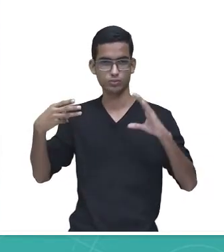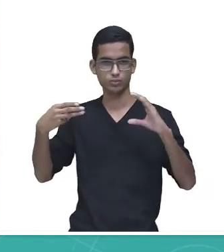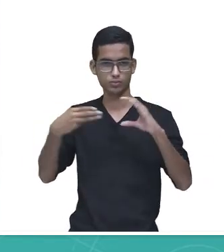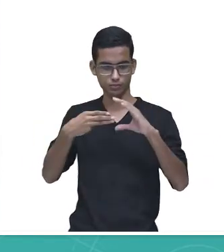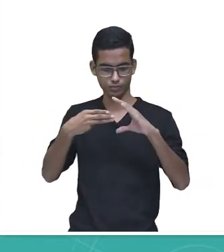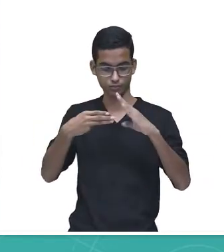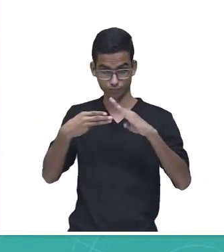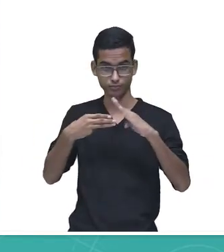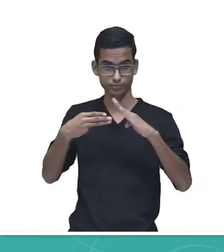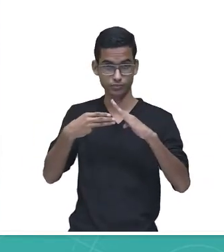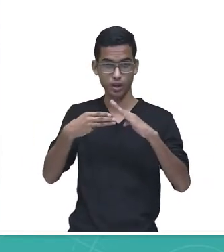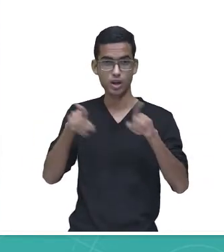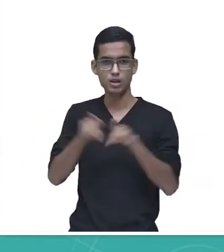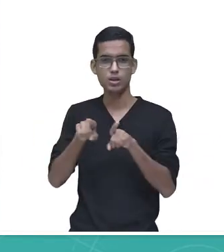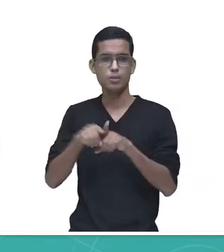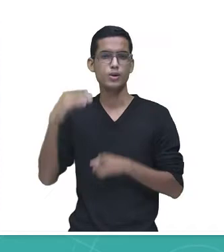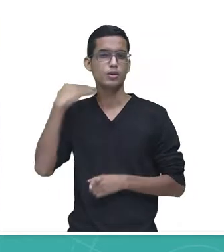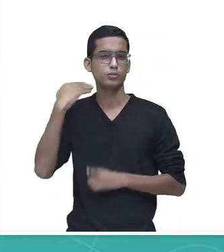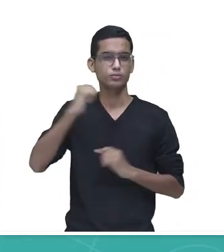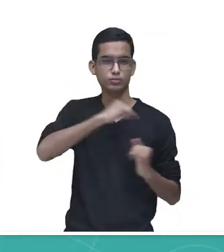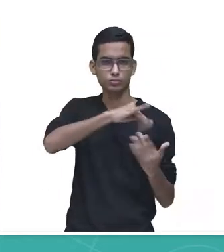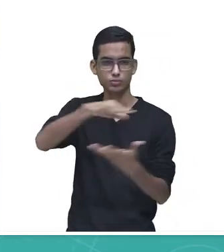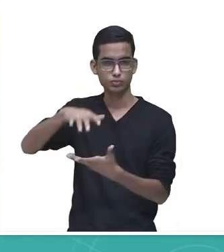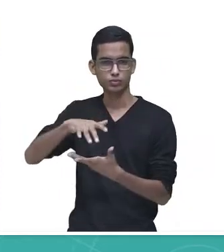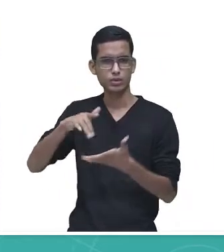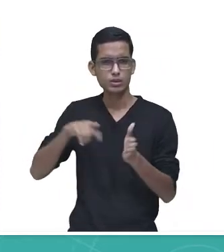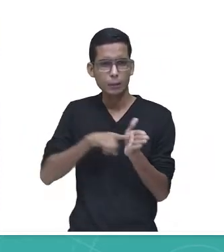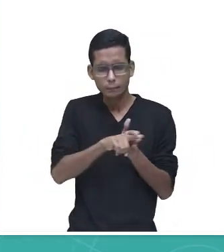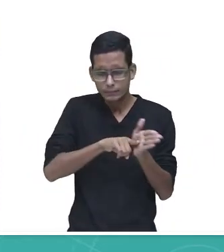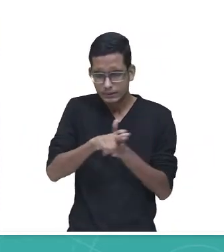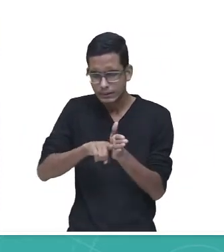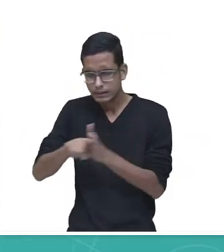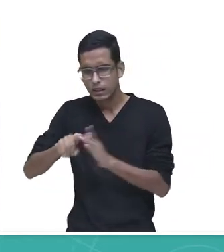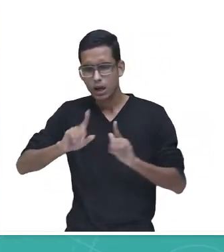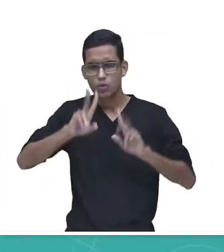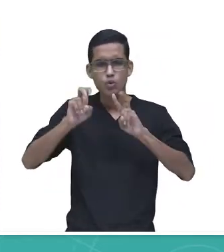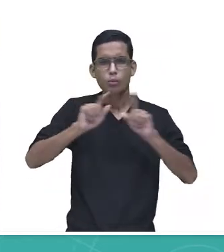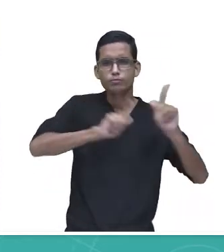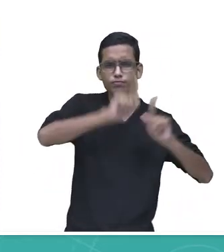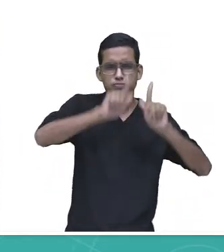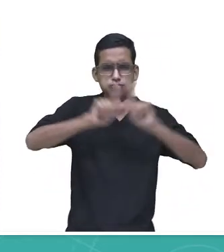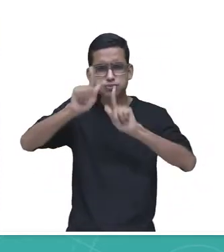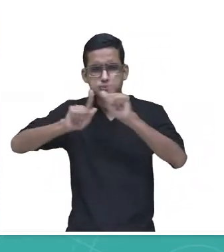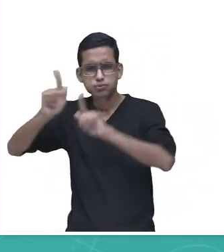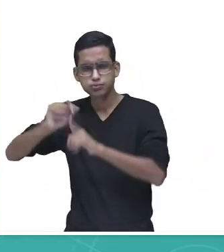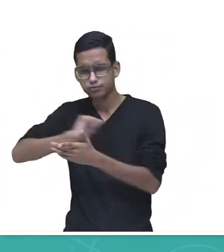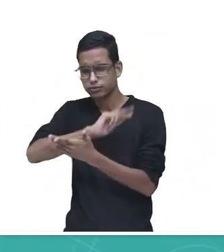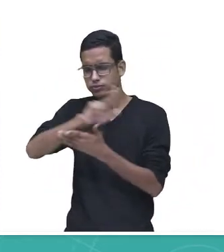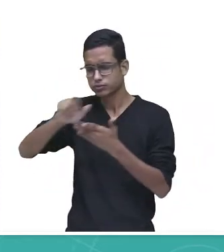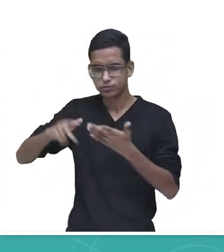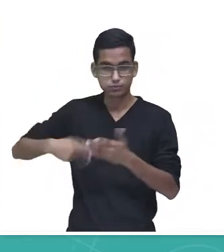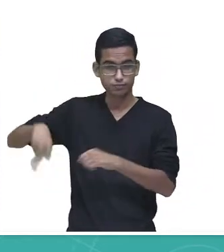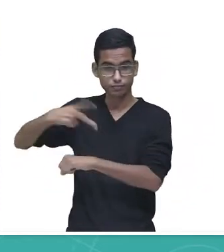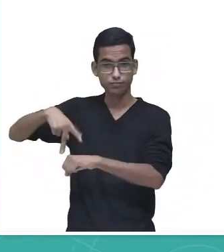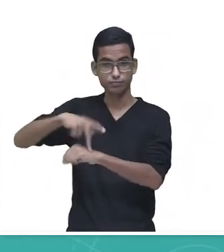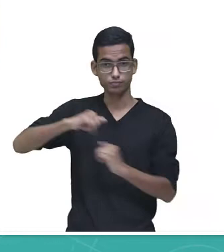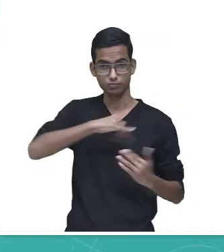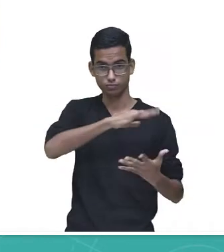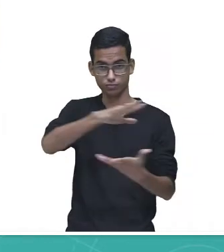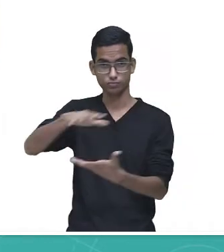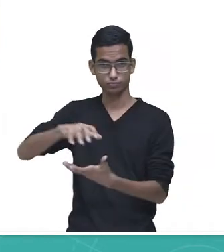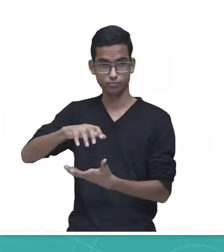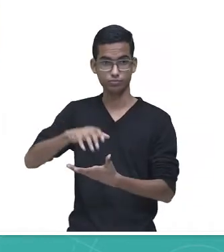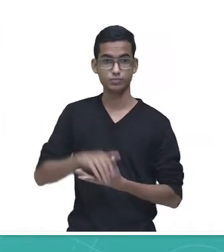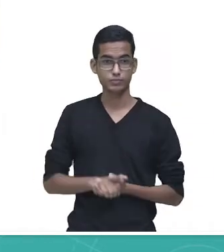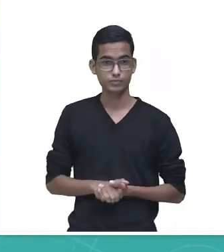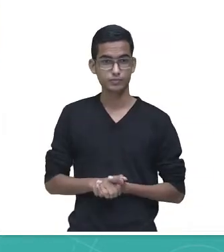começaram a pesquisar e divulgar estatísticas sobre diversos países do mundo. Principal característica: renda